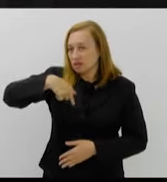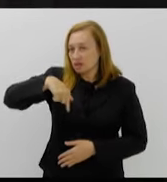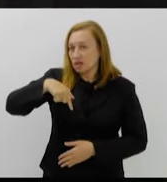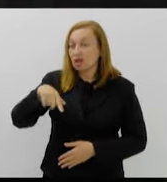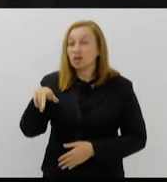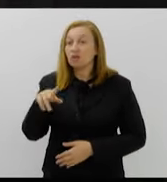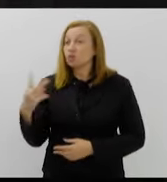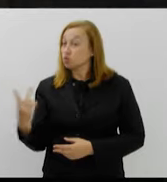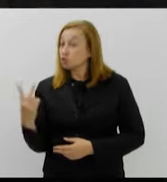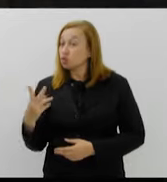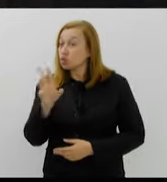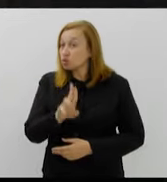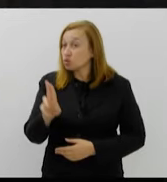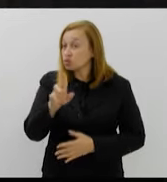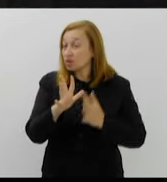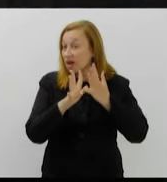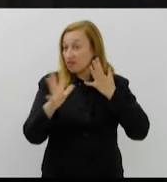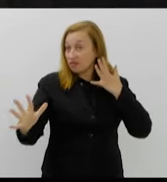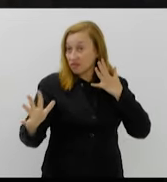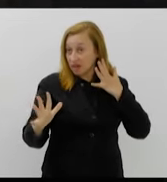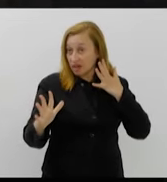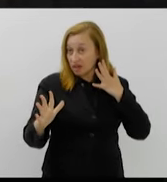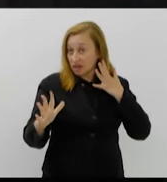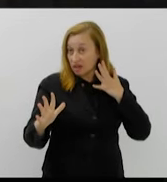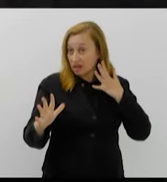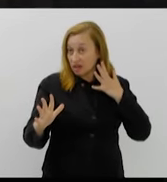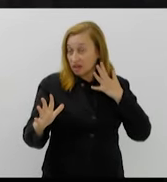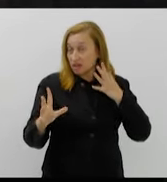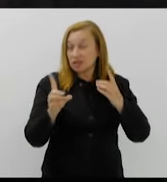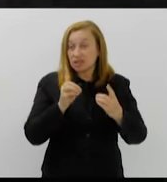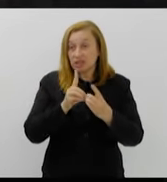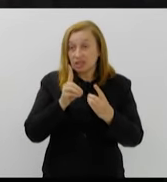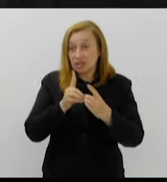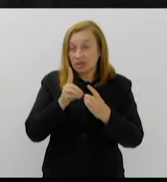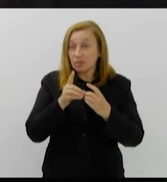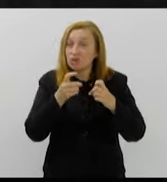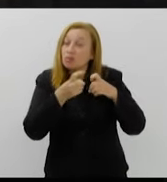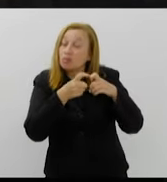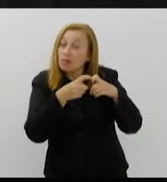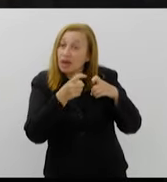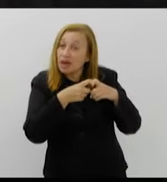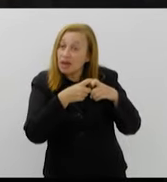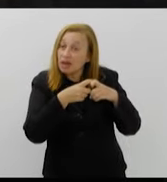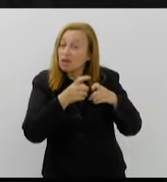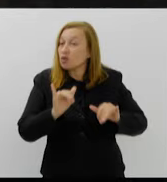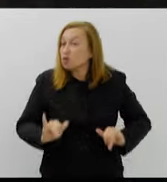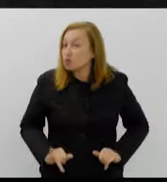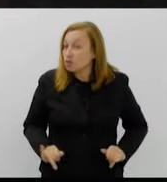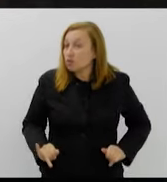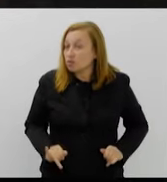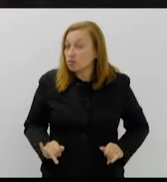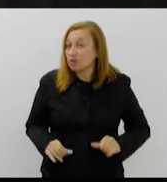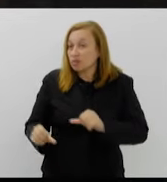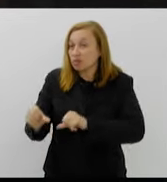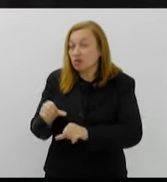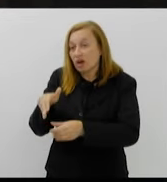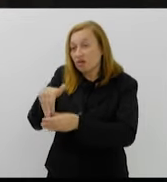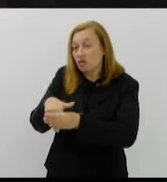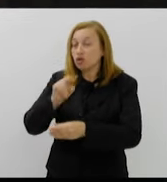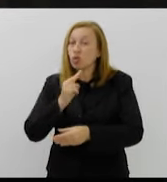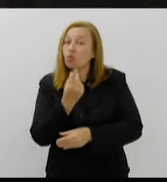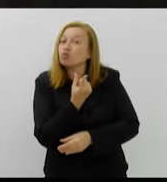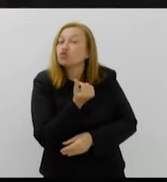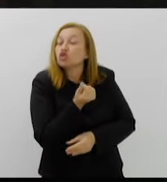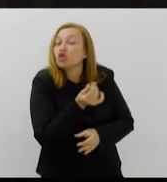utilizam a fila do sisreg o seu sofrimento o sofrimento de um ente querido para bar ganhar por votos ou dinheiro